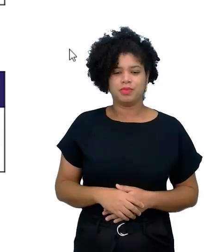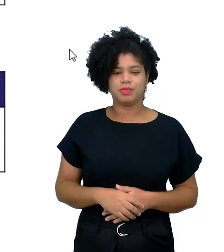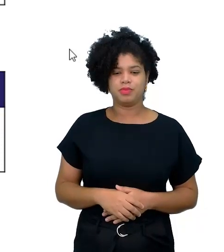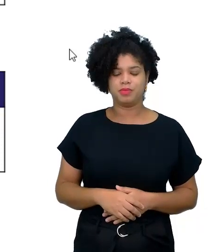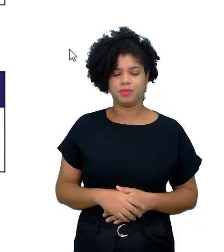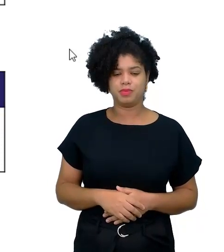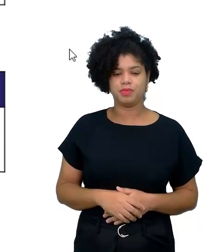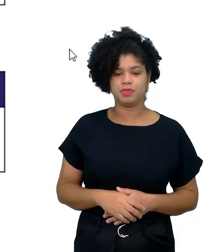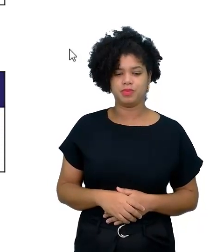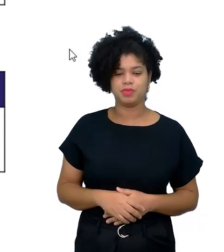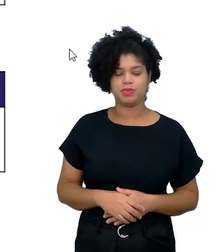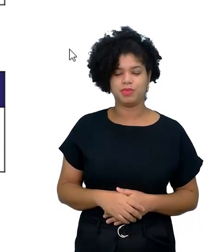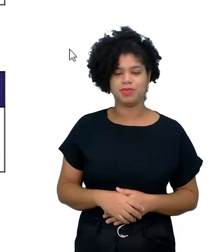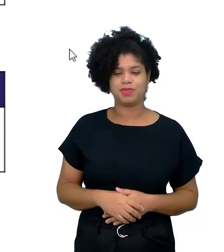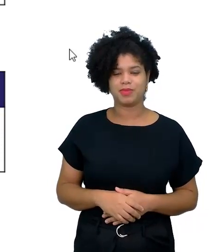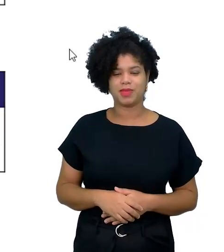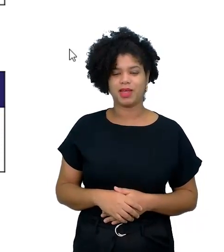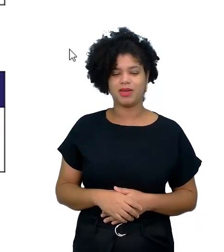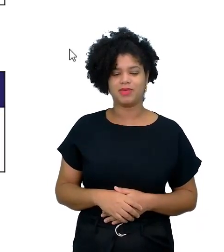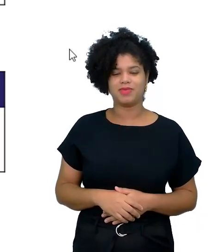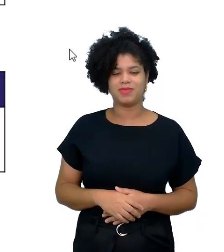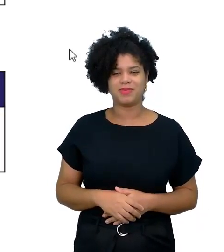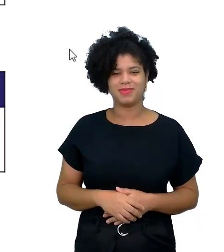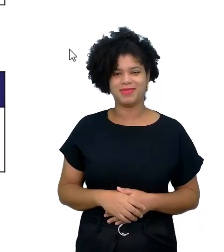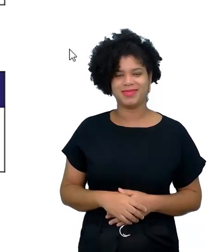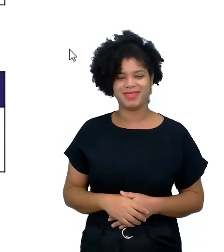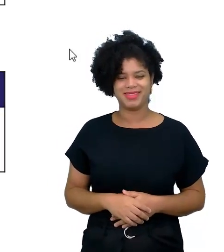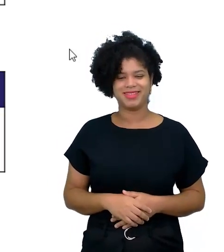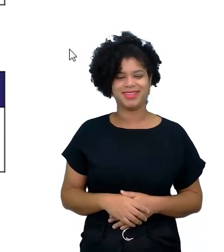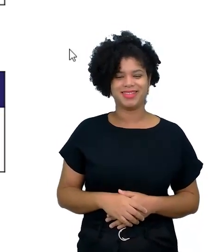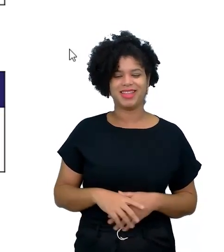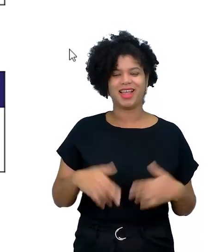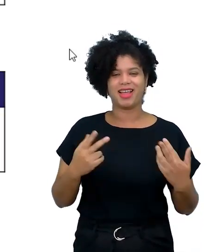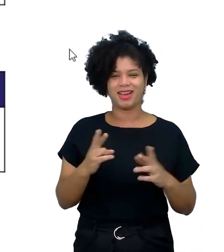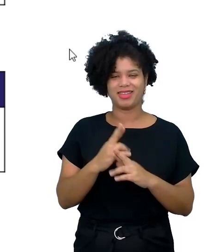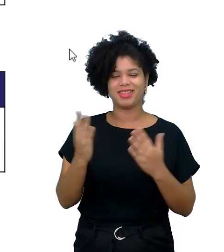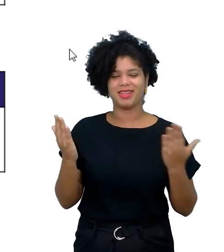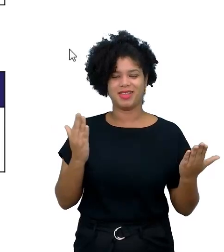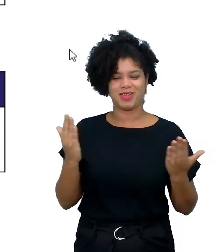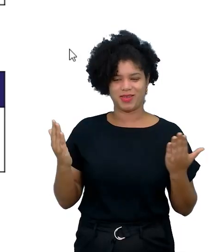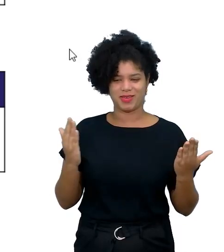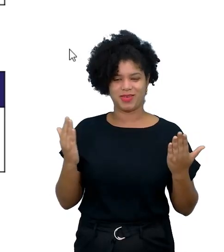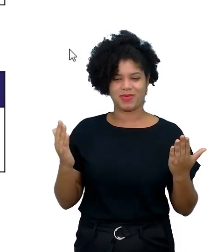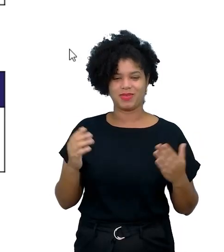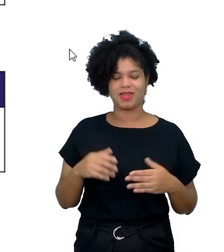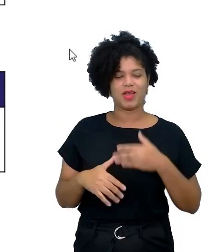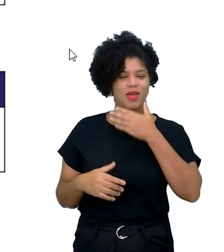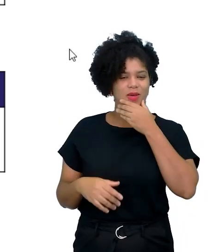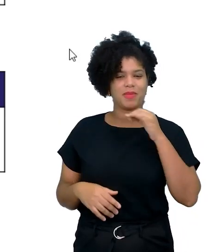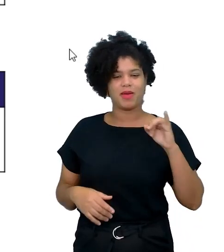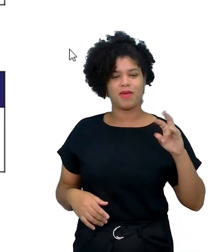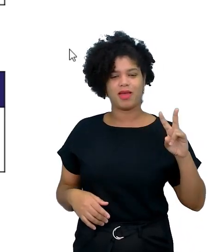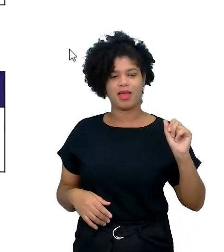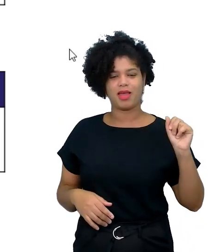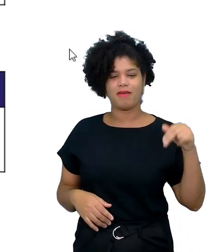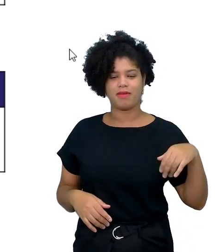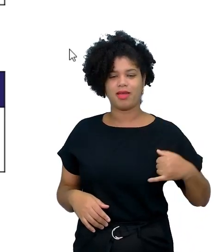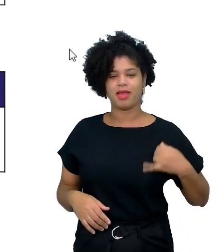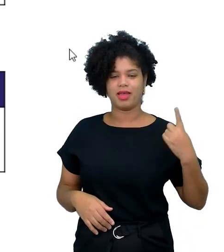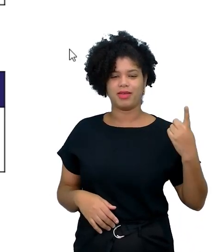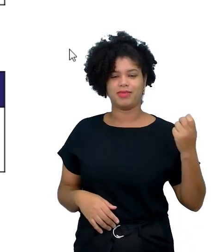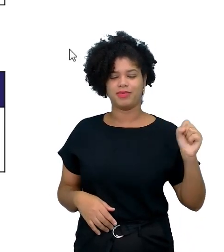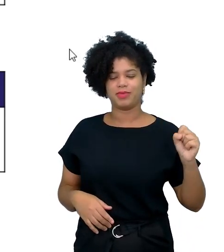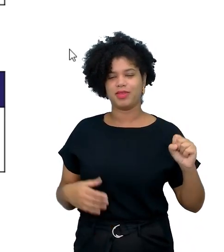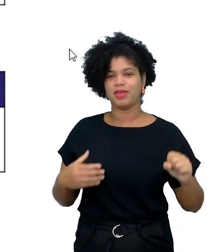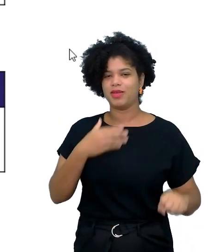Bom, aqui, com relação à comparação, Ivan tem R$18 e